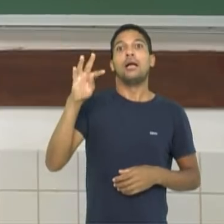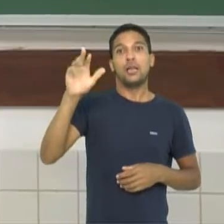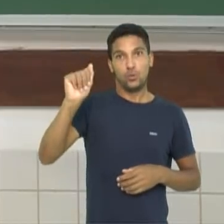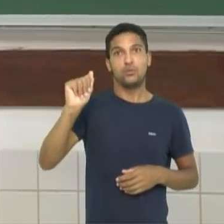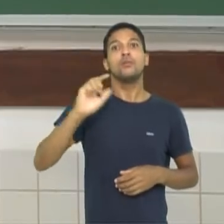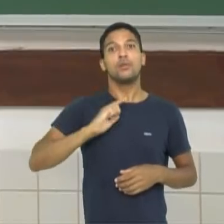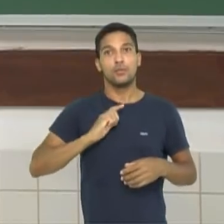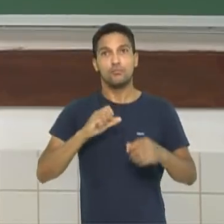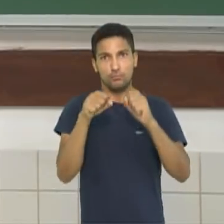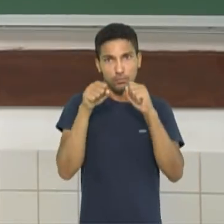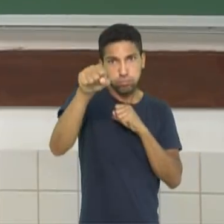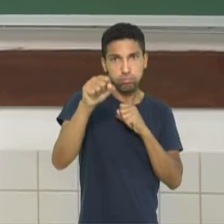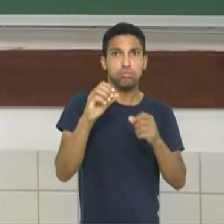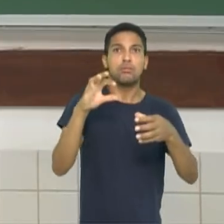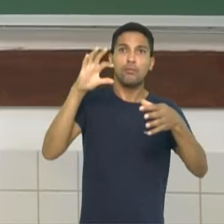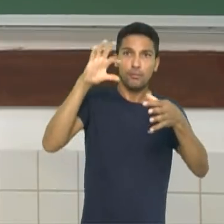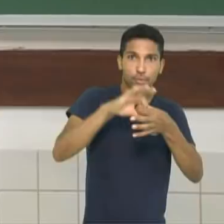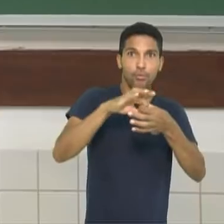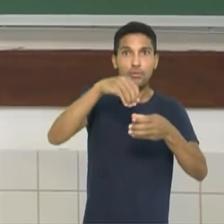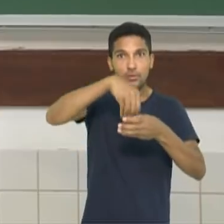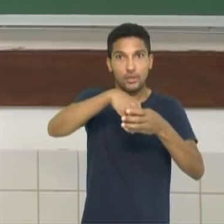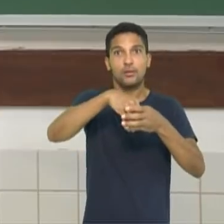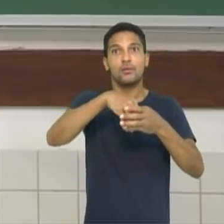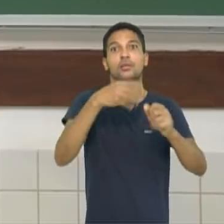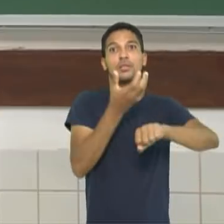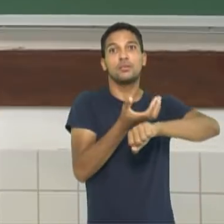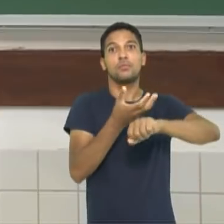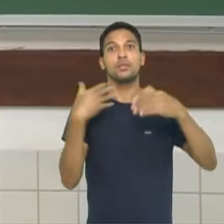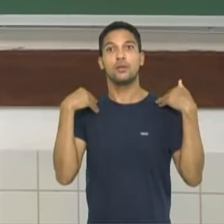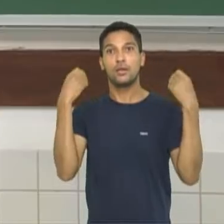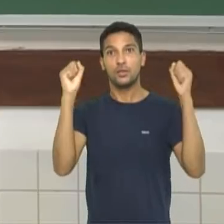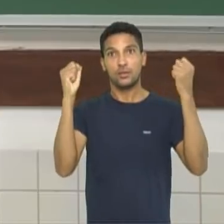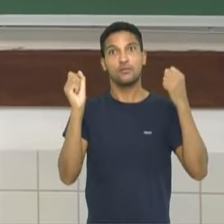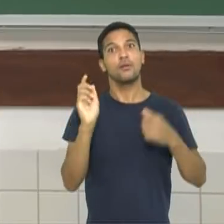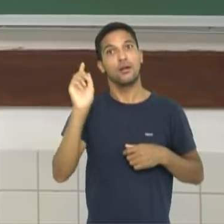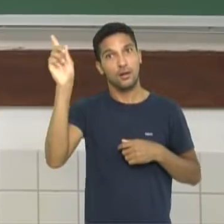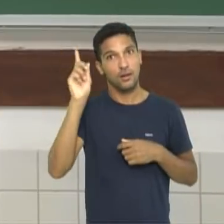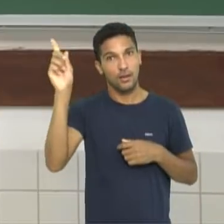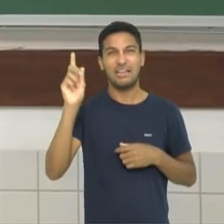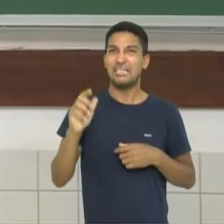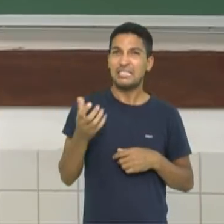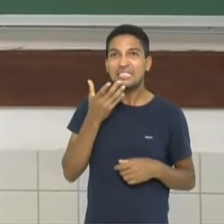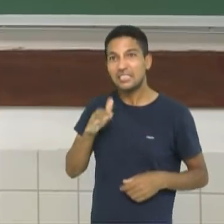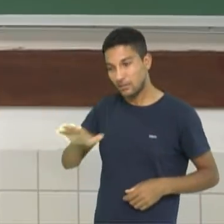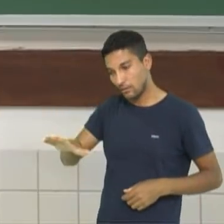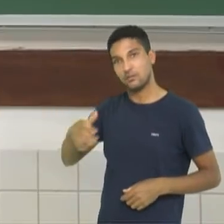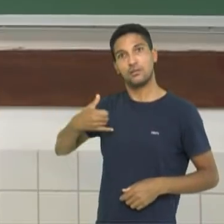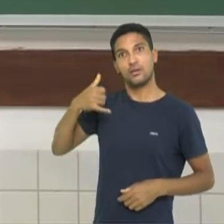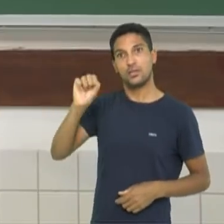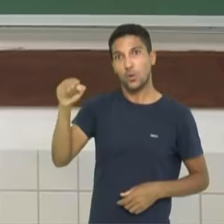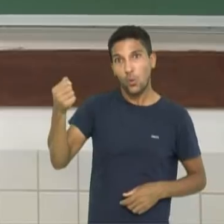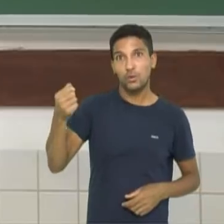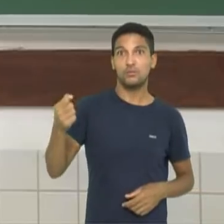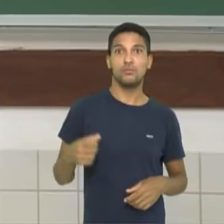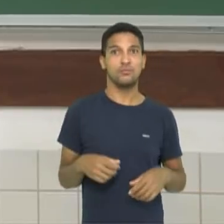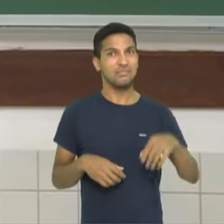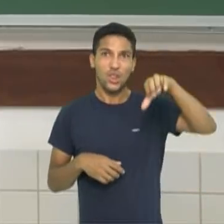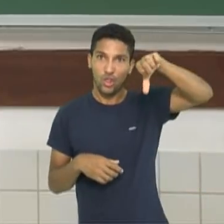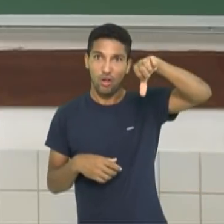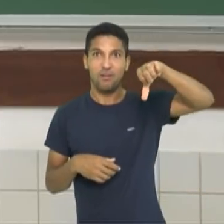possuem destaque quando trata-se da história dessa modalidade de combate, pois essa prática fazia parte